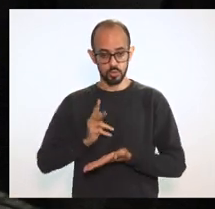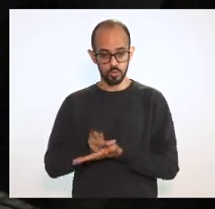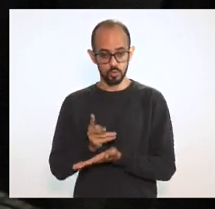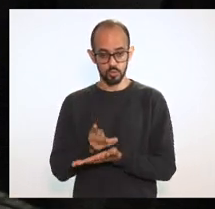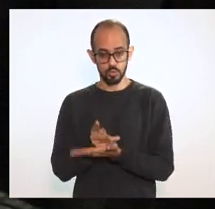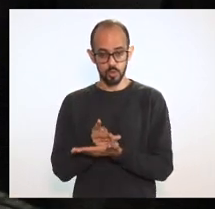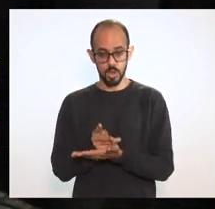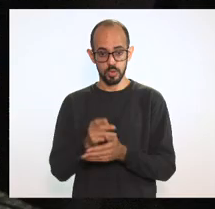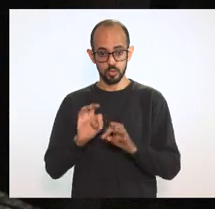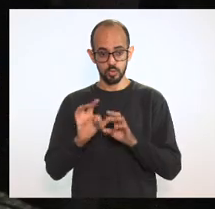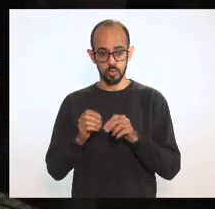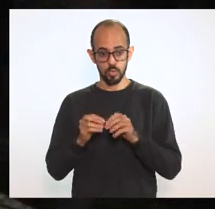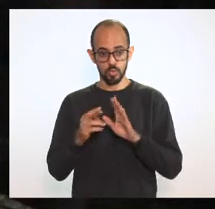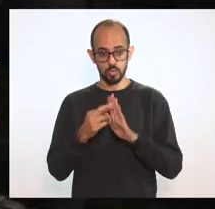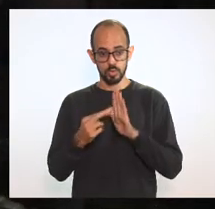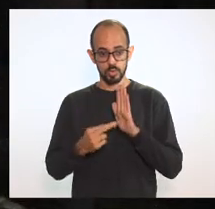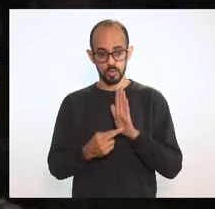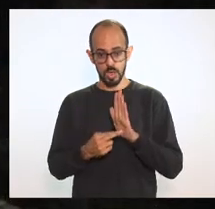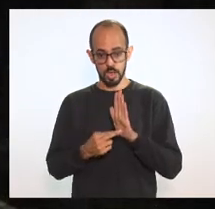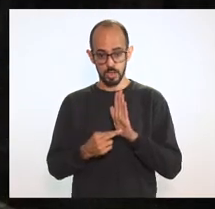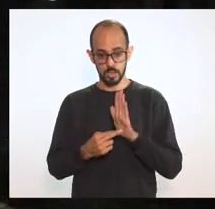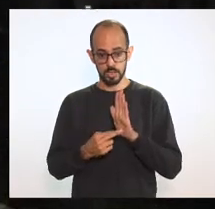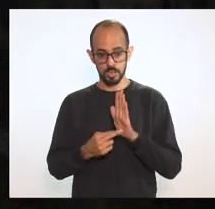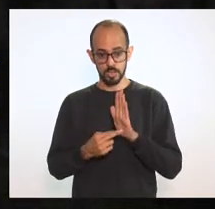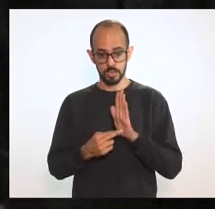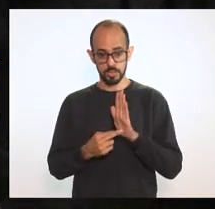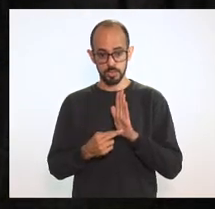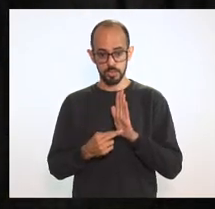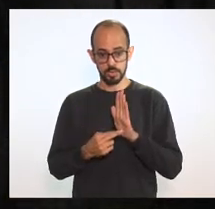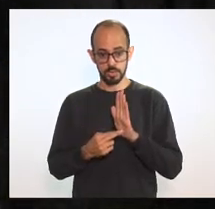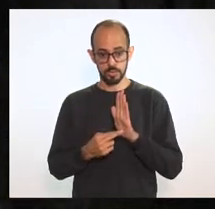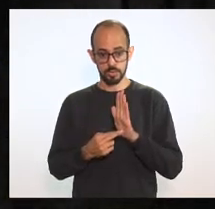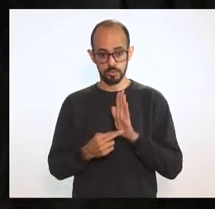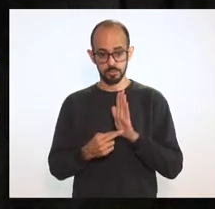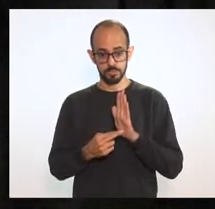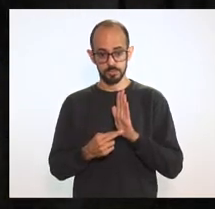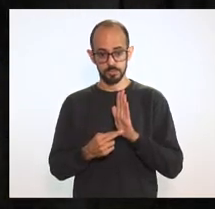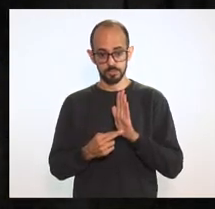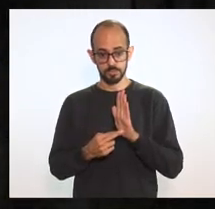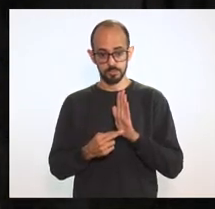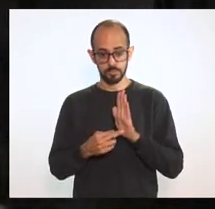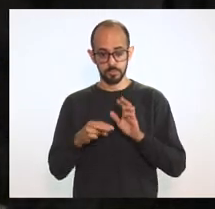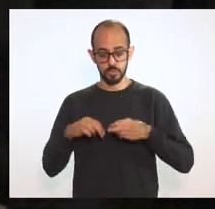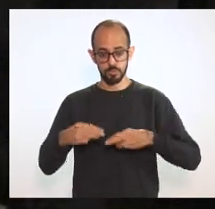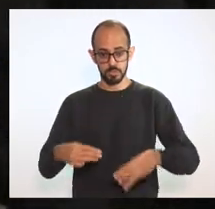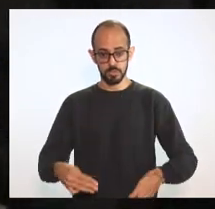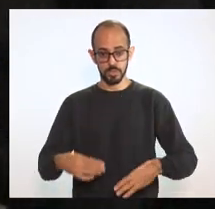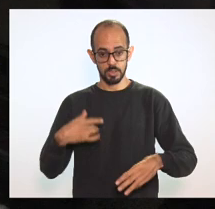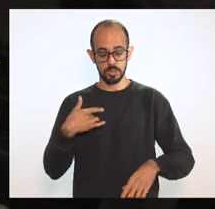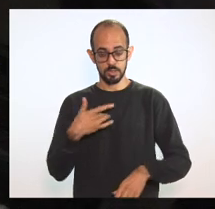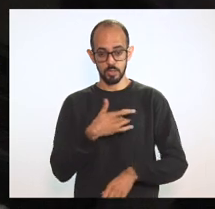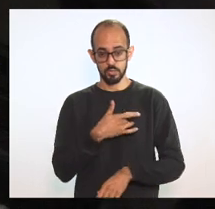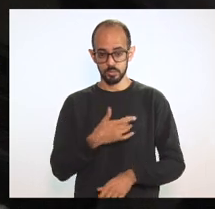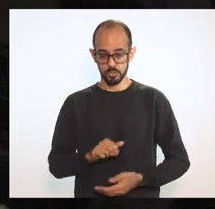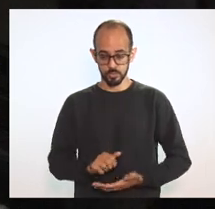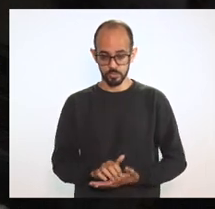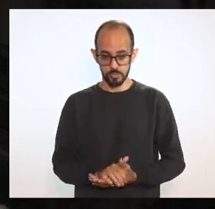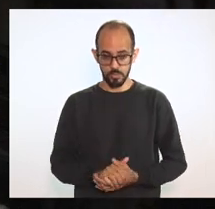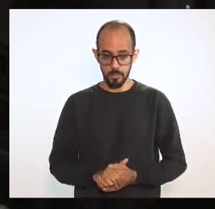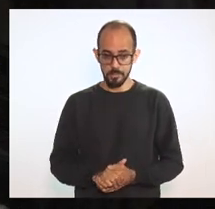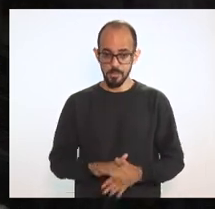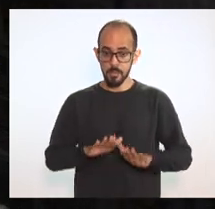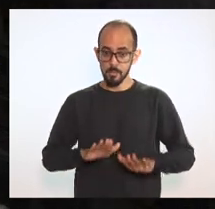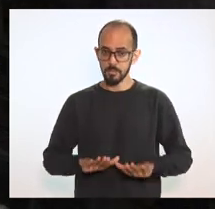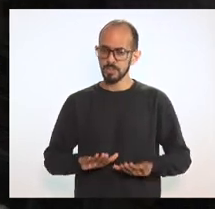os protocolos já definidos pelo Ministério da Saúde. Mas,